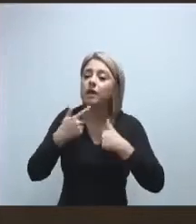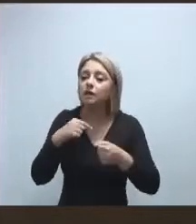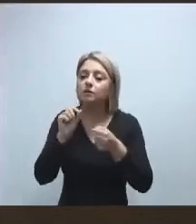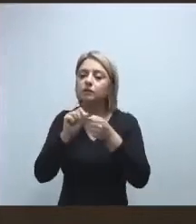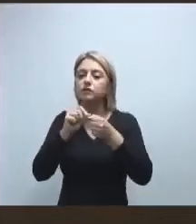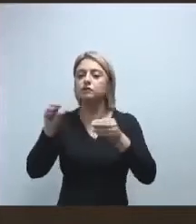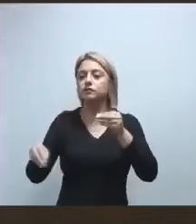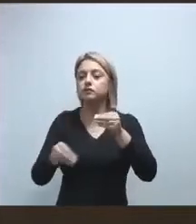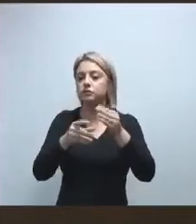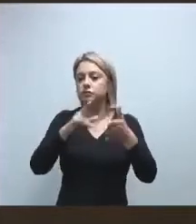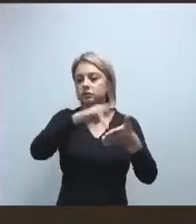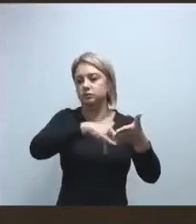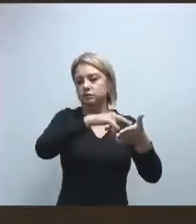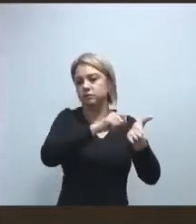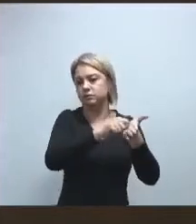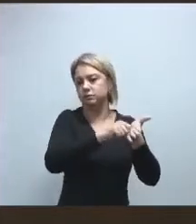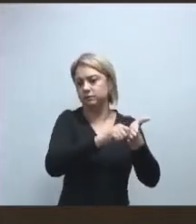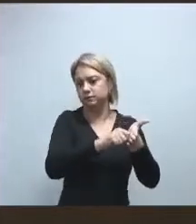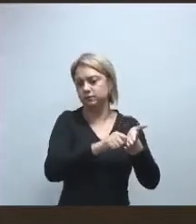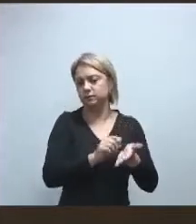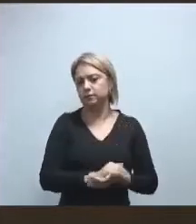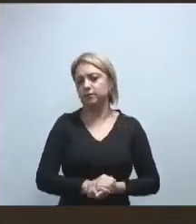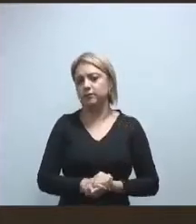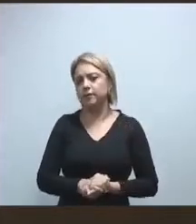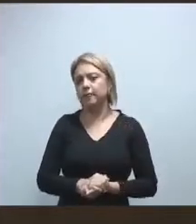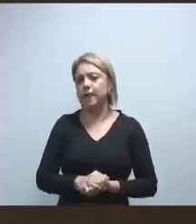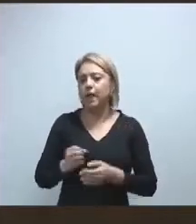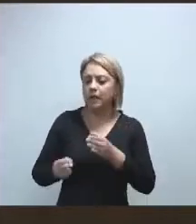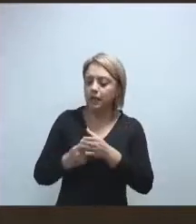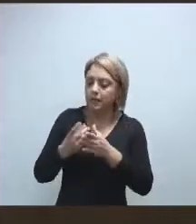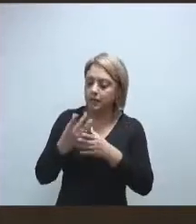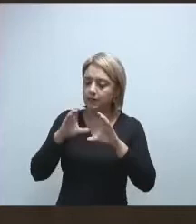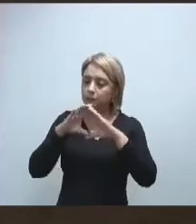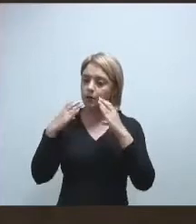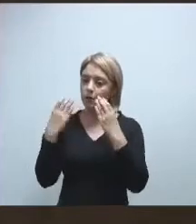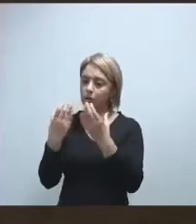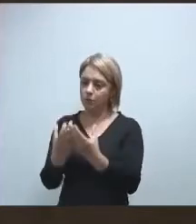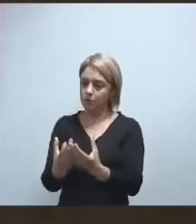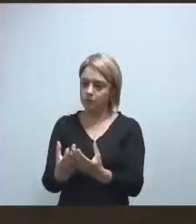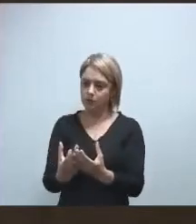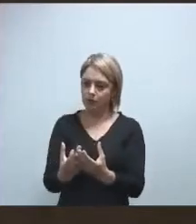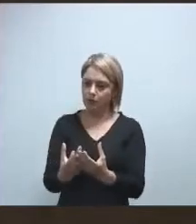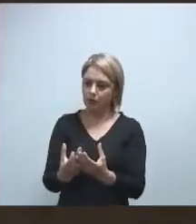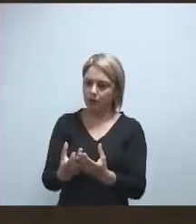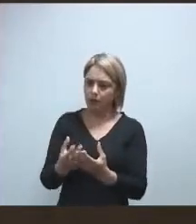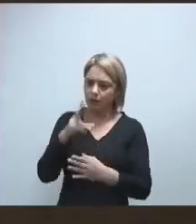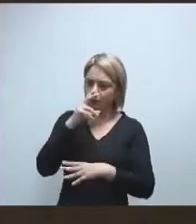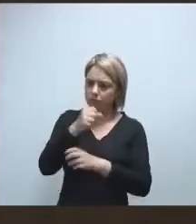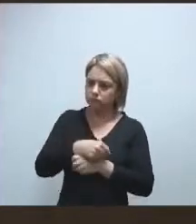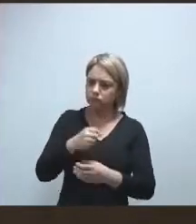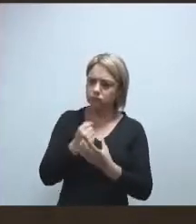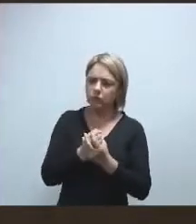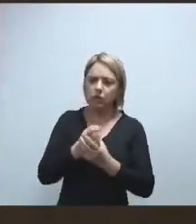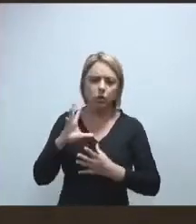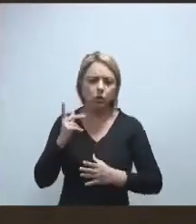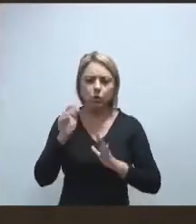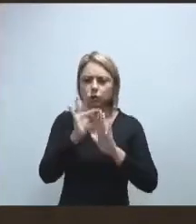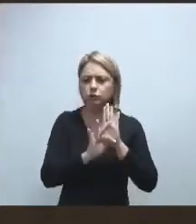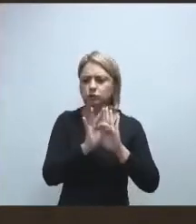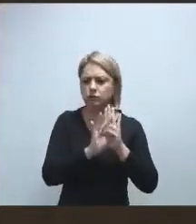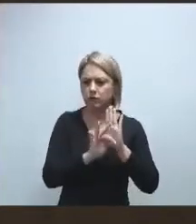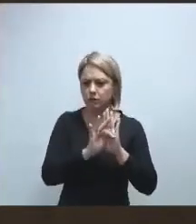fosse colocado e e criamos uma comissão para consolidar todos os textos